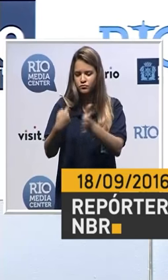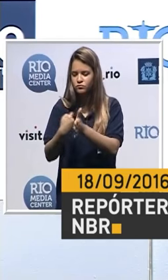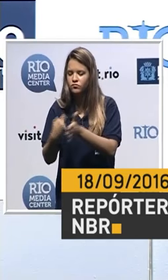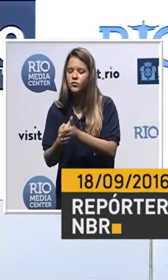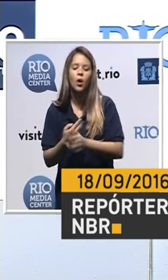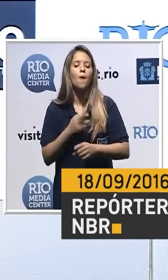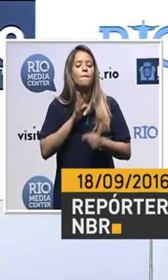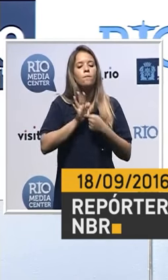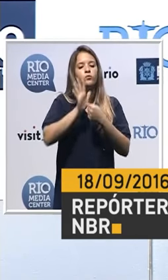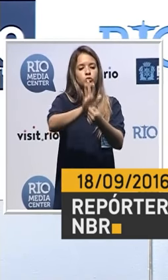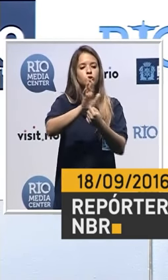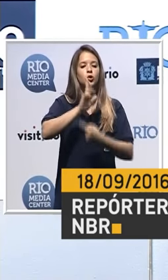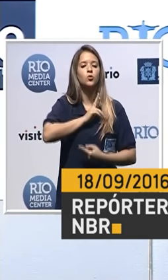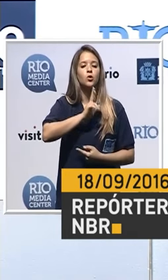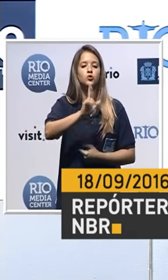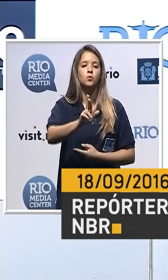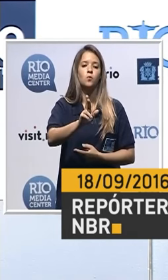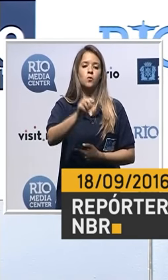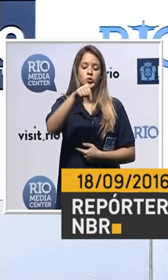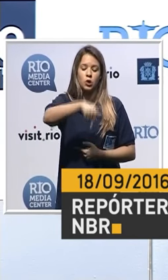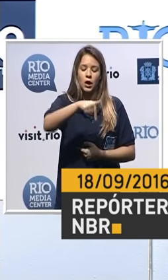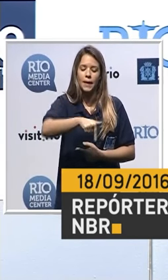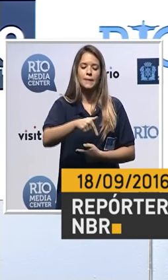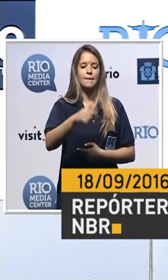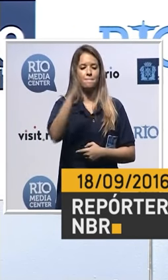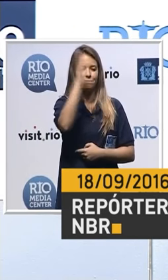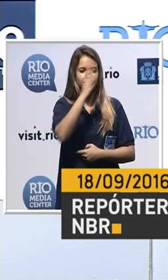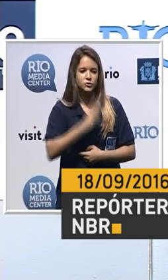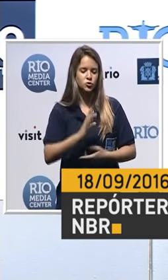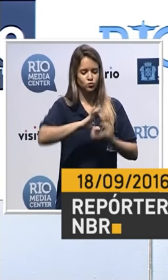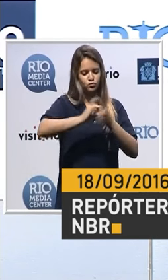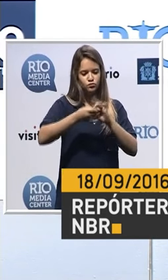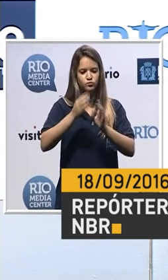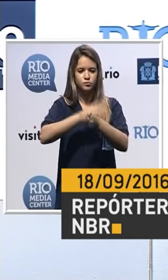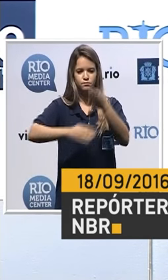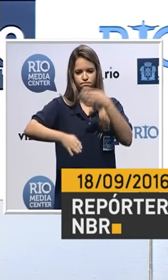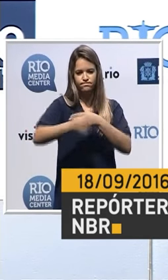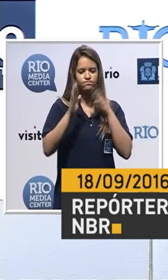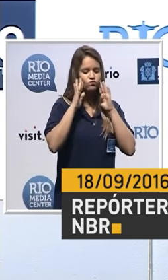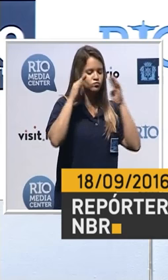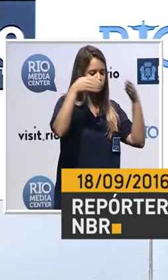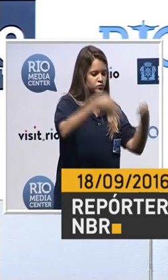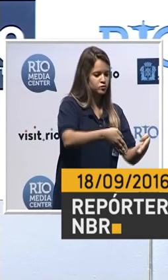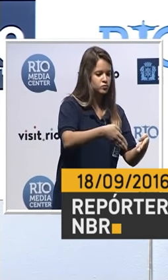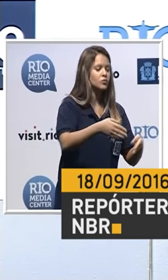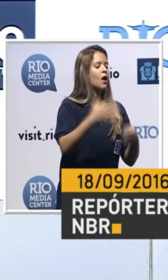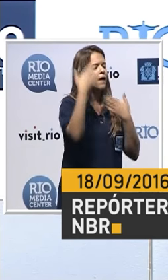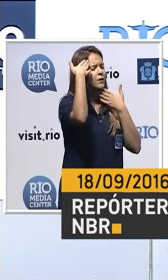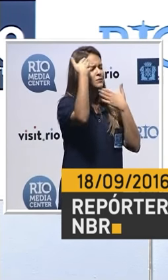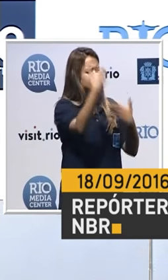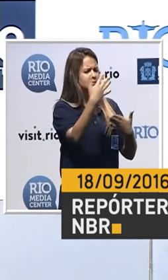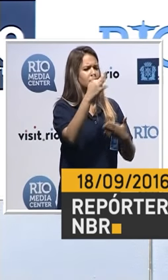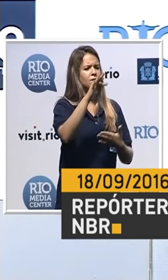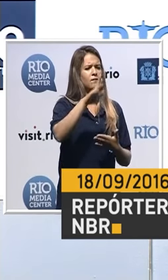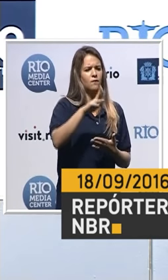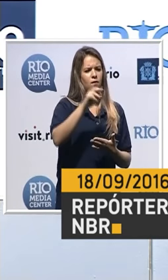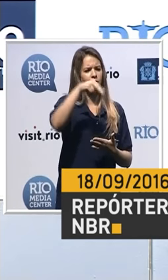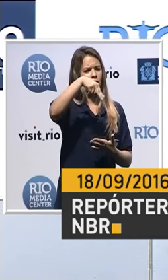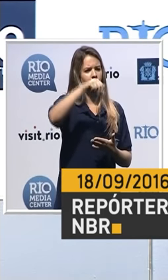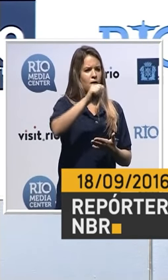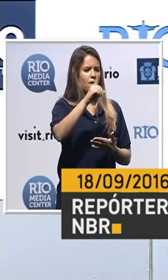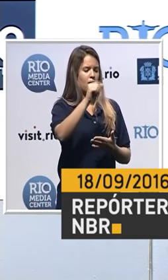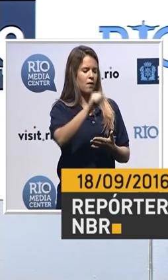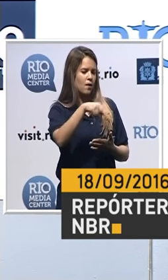resultados do Brasil nos Jogos Paralímpicos. Primeiro, agradecendo a você, Fernanda, pela ajuda